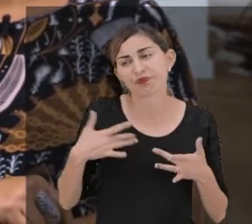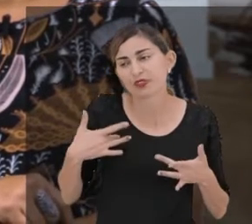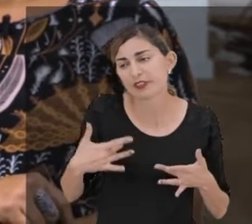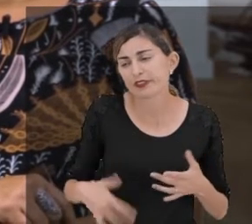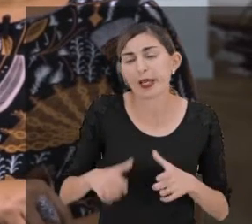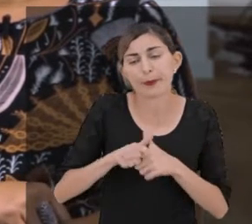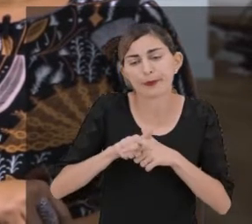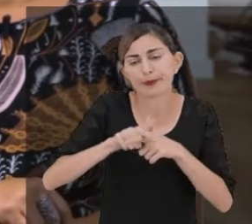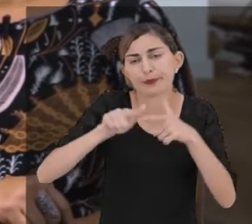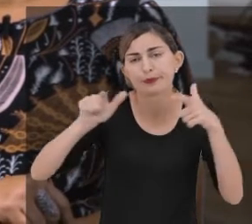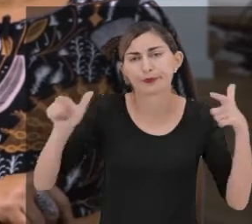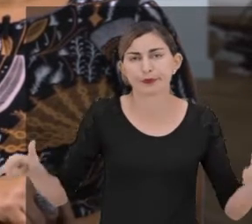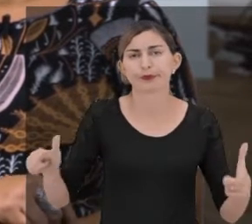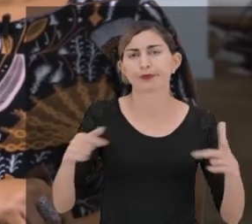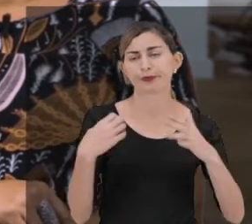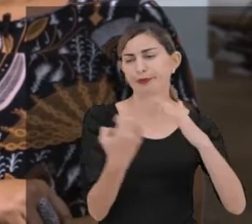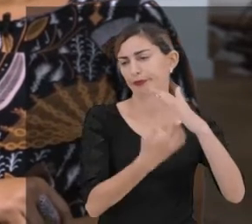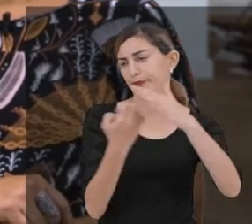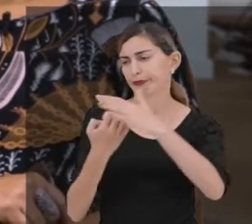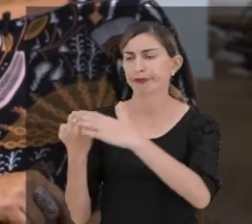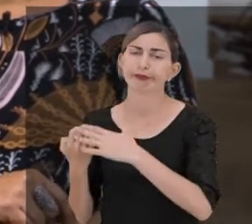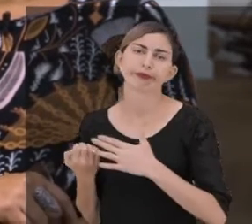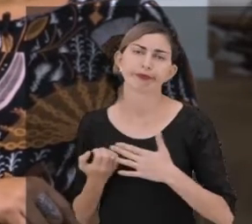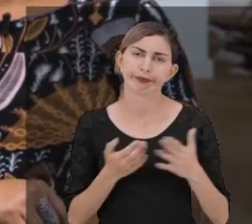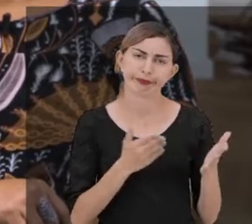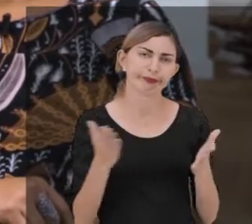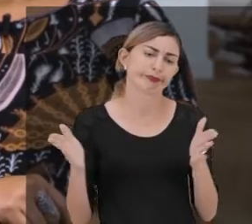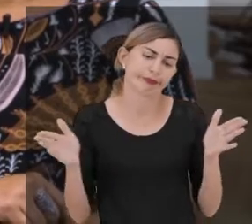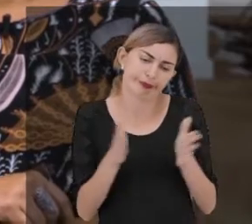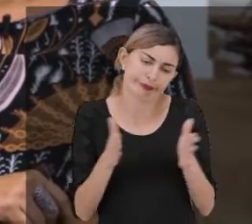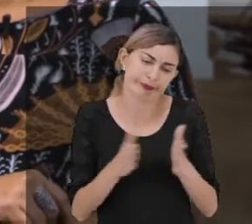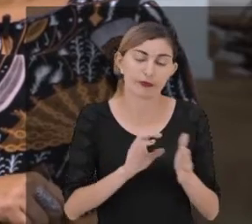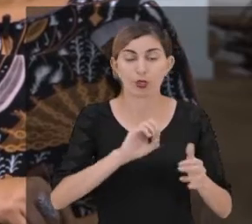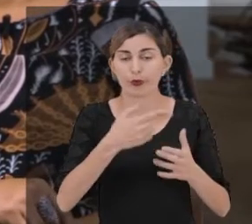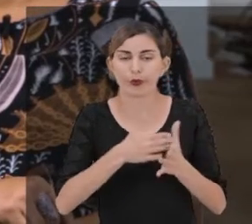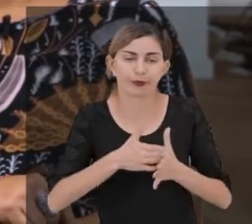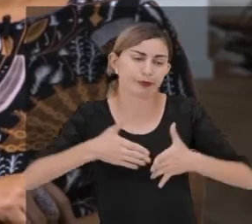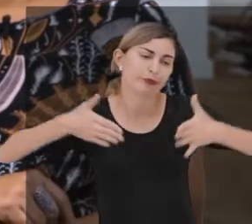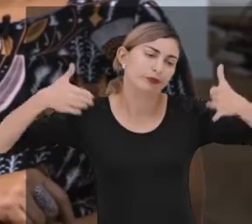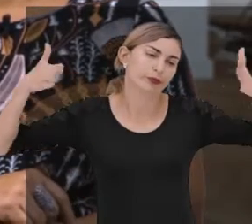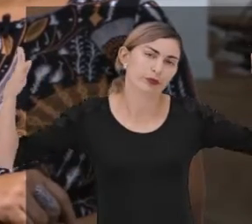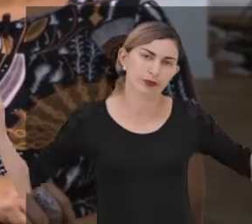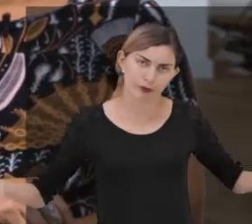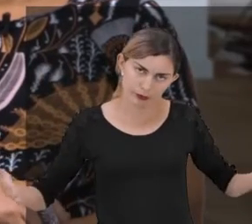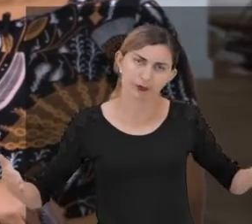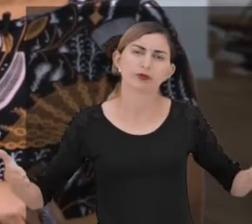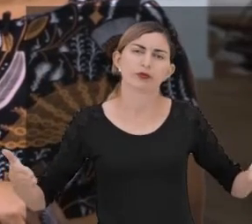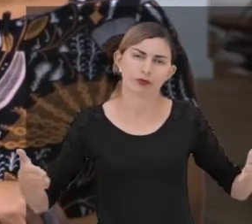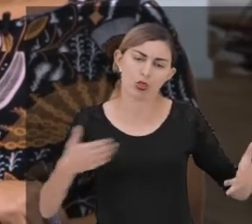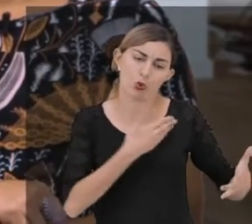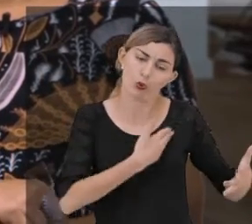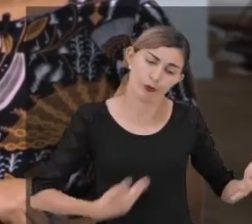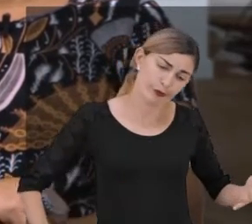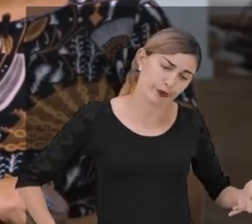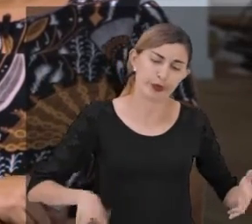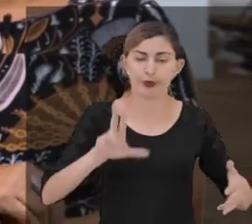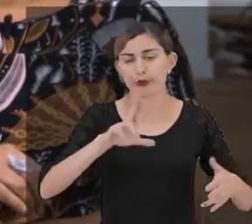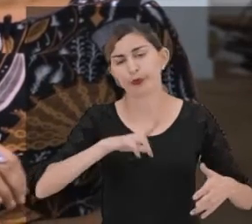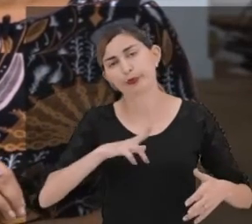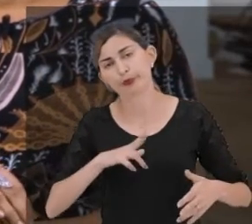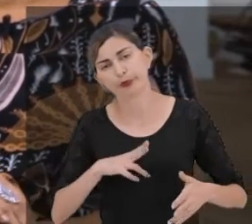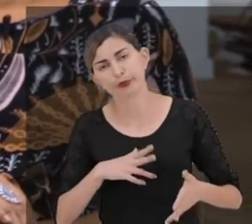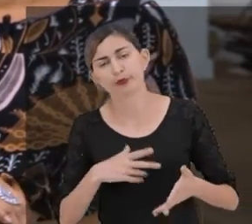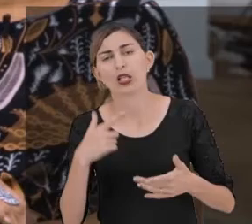Infelizmente, a maior parte das organizações, sejam elas pequenas ou de grande porte, públicas ou